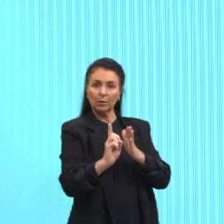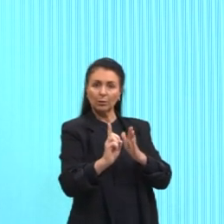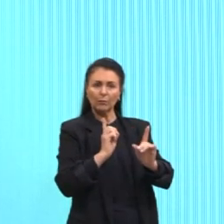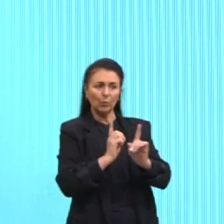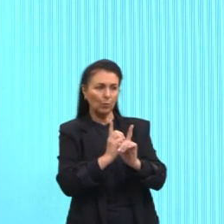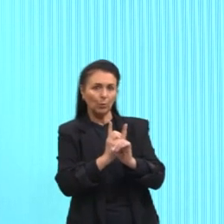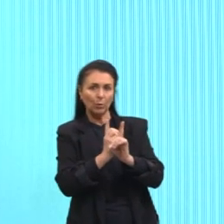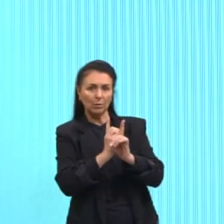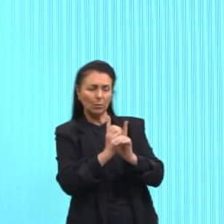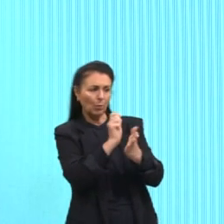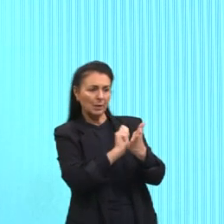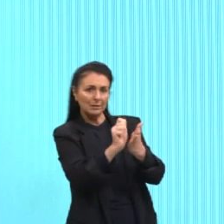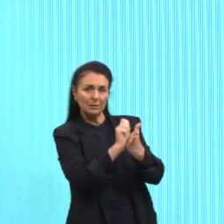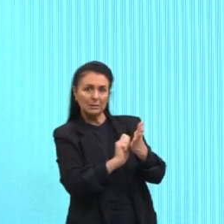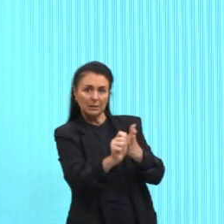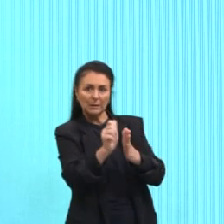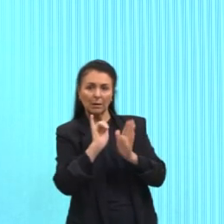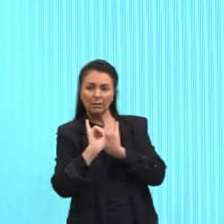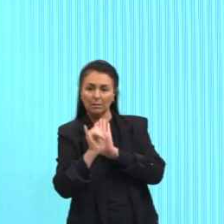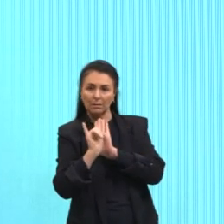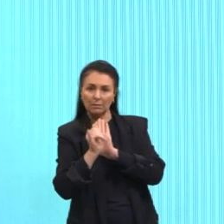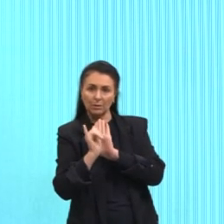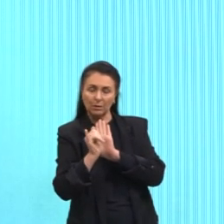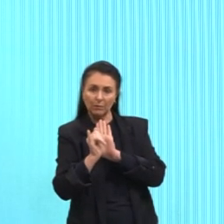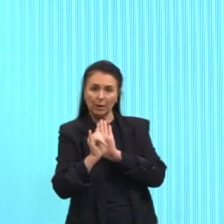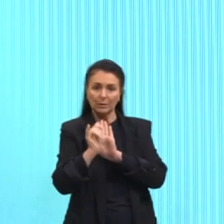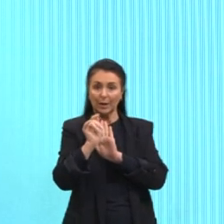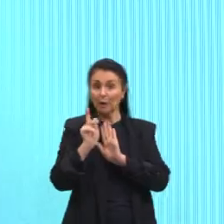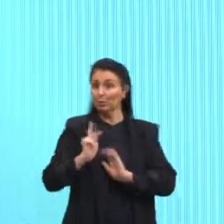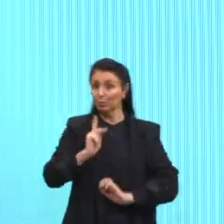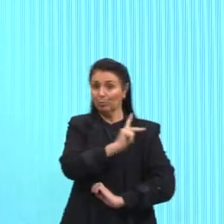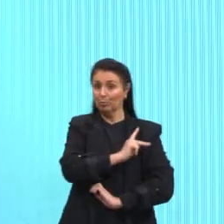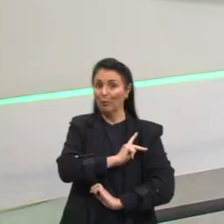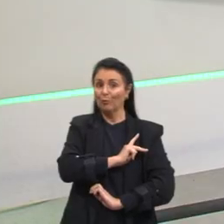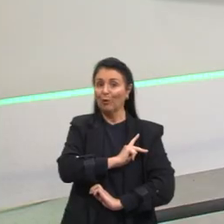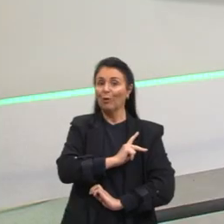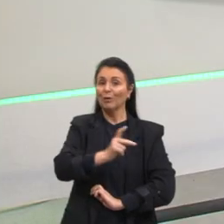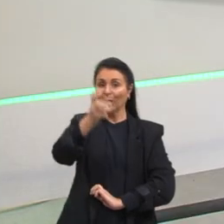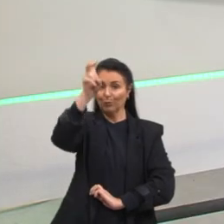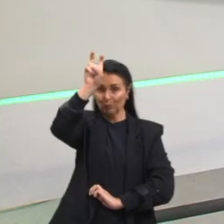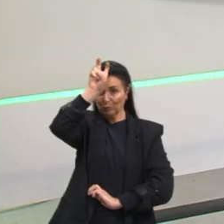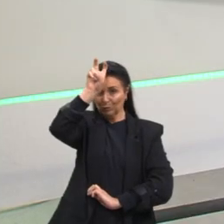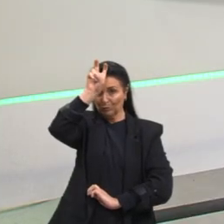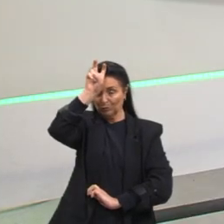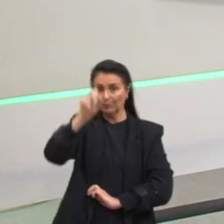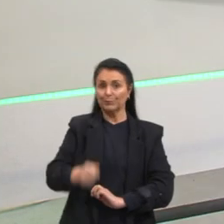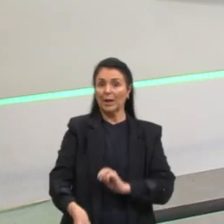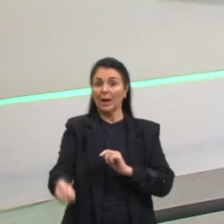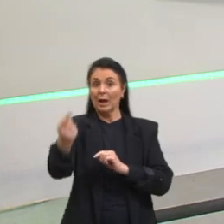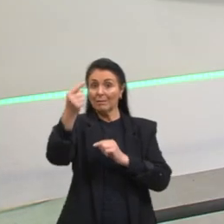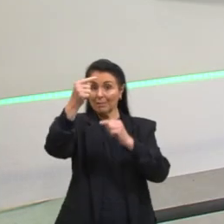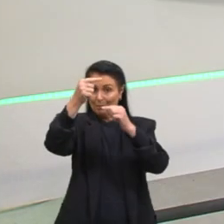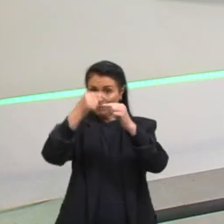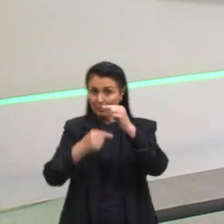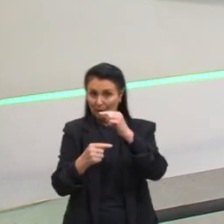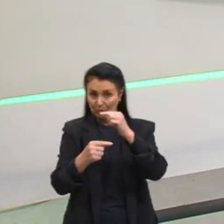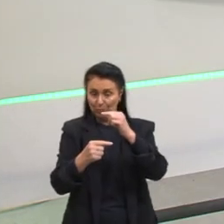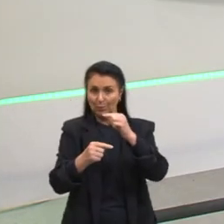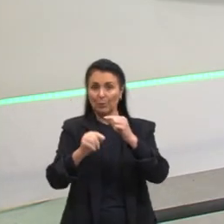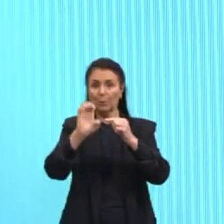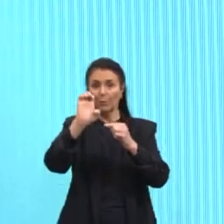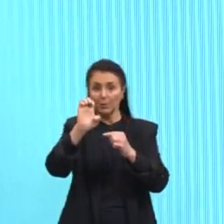escritas as narrativas né do o do Egito em baixo a imagem que eu trago aqui embaixo é um